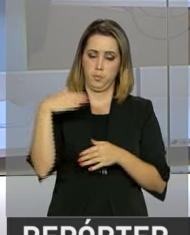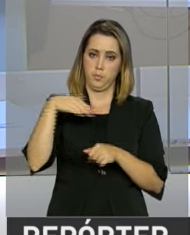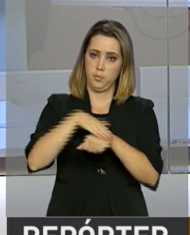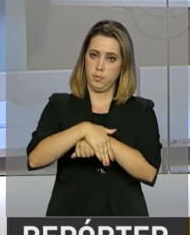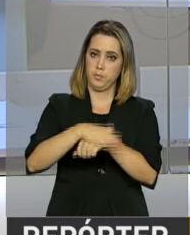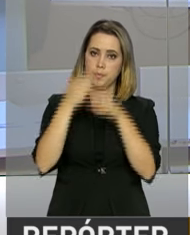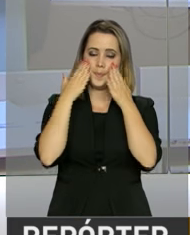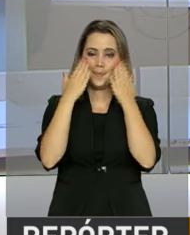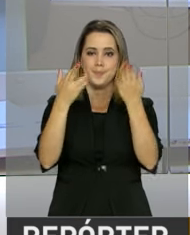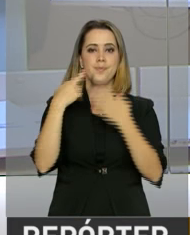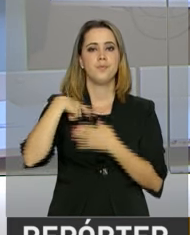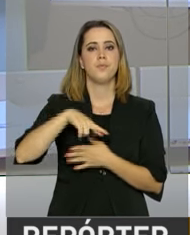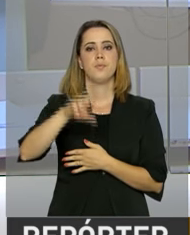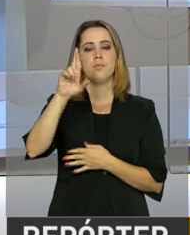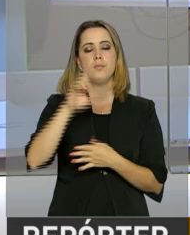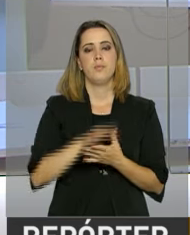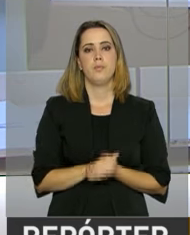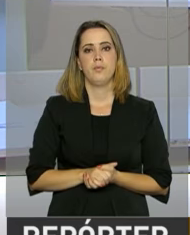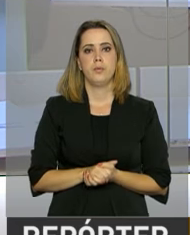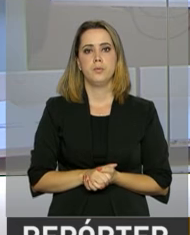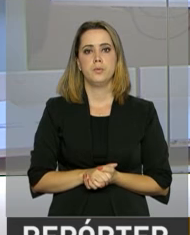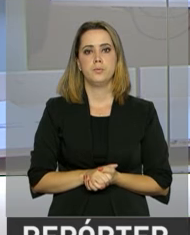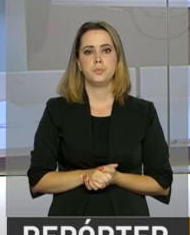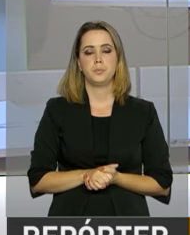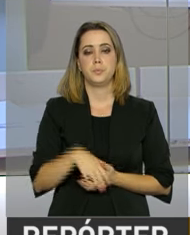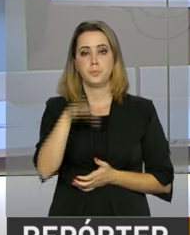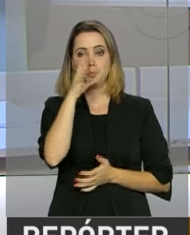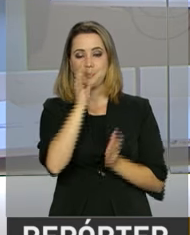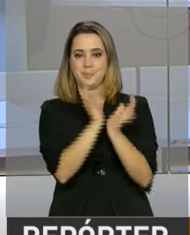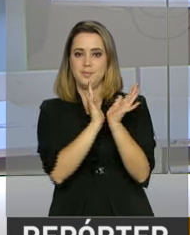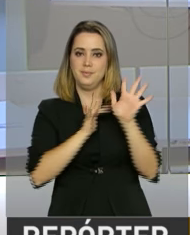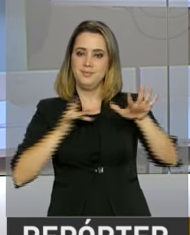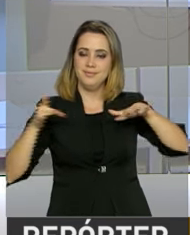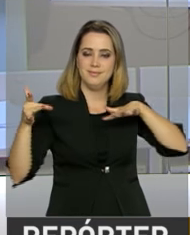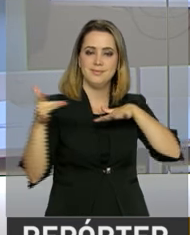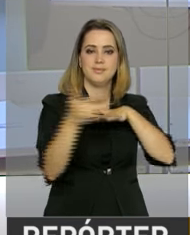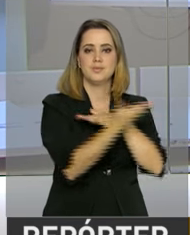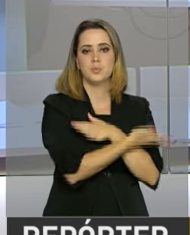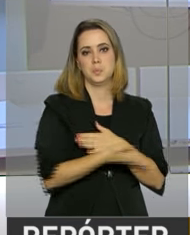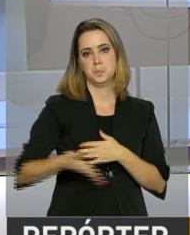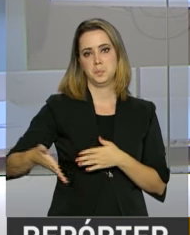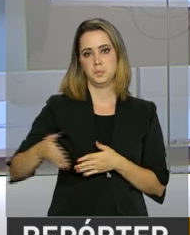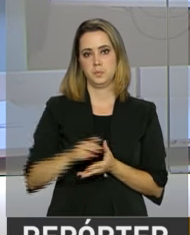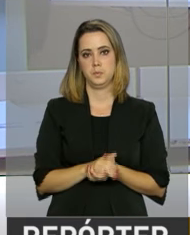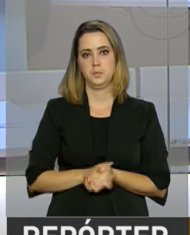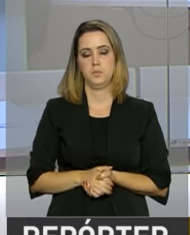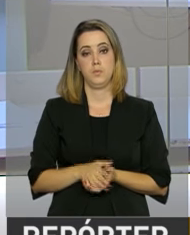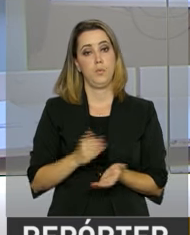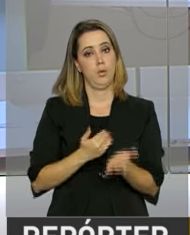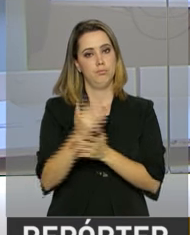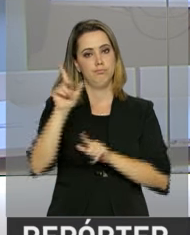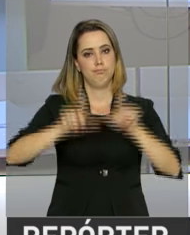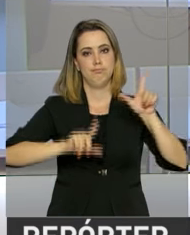da noite na próxima edição do Repórter NBR. Acompanhe as novidades também em nossas redes sociais.